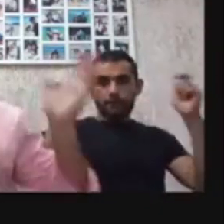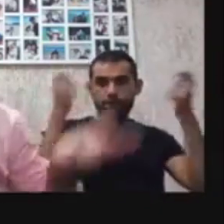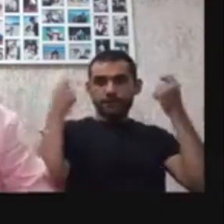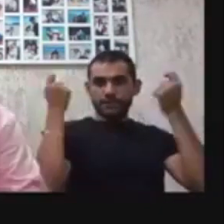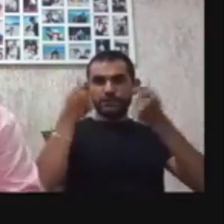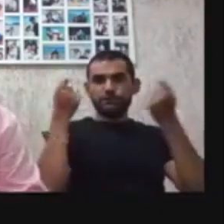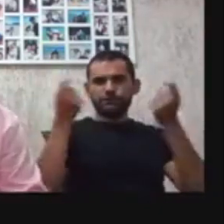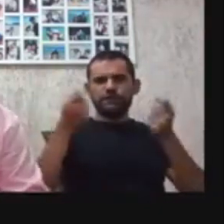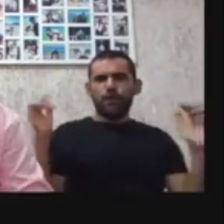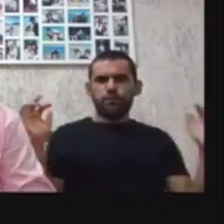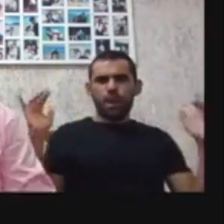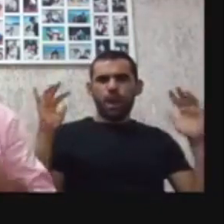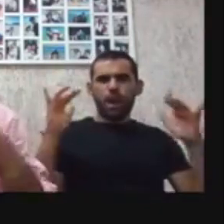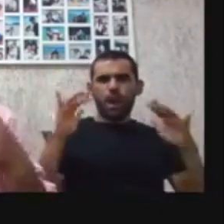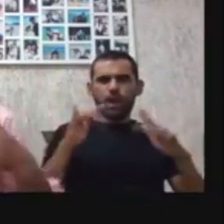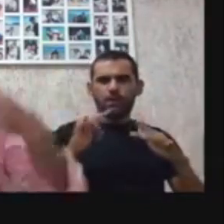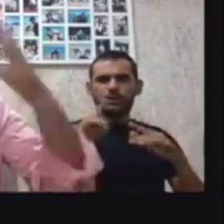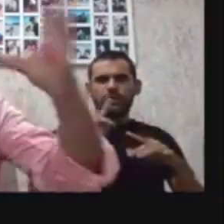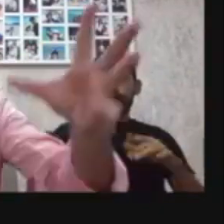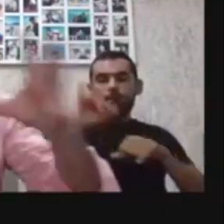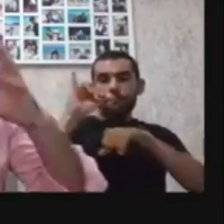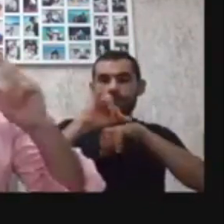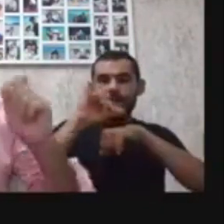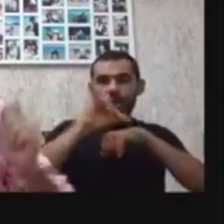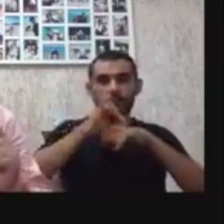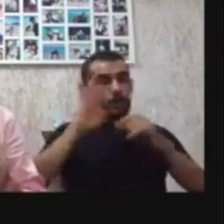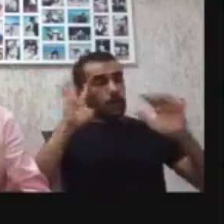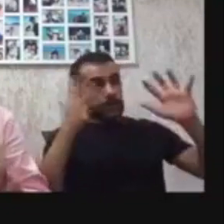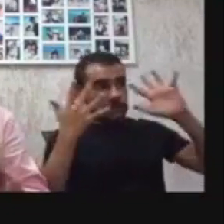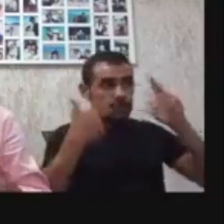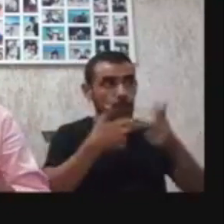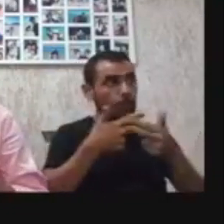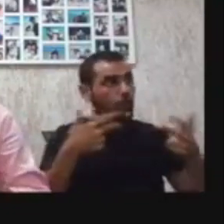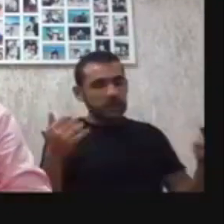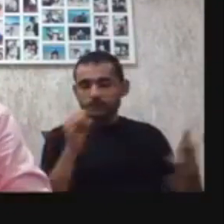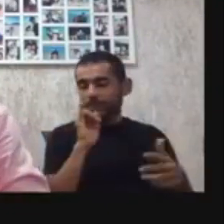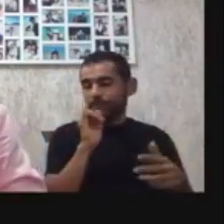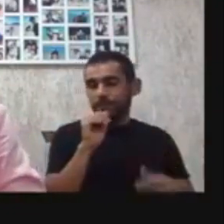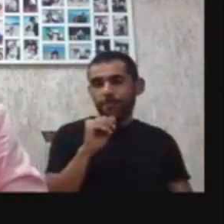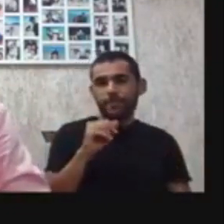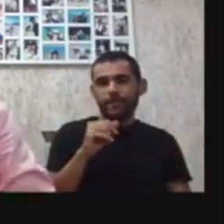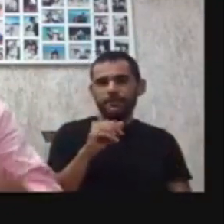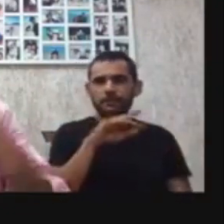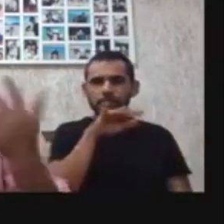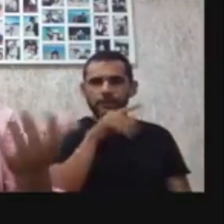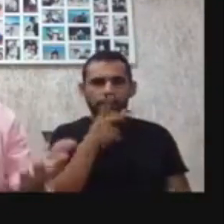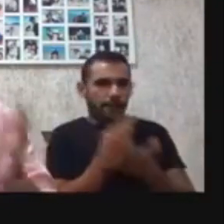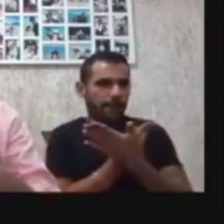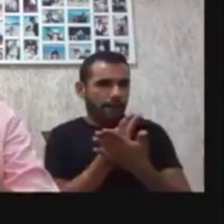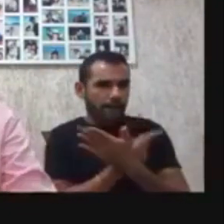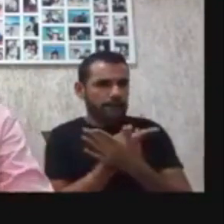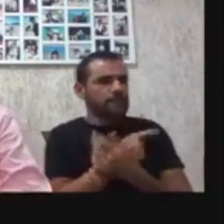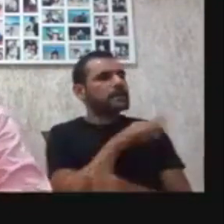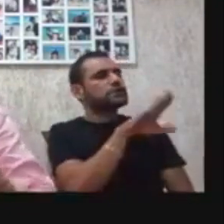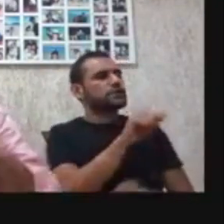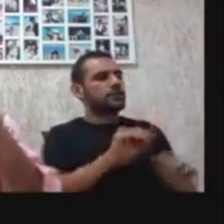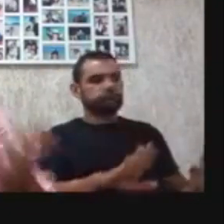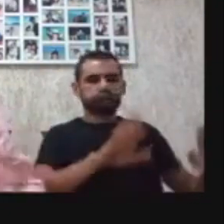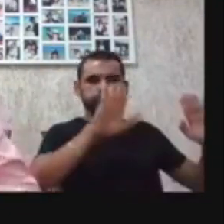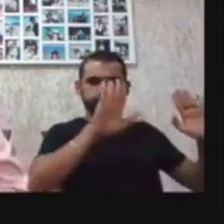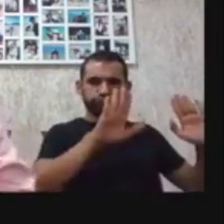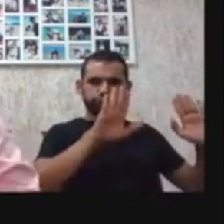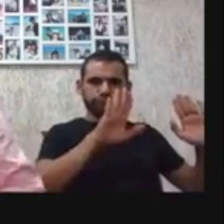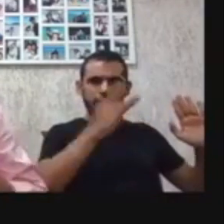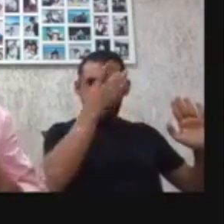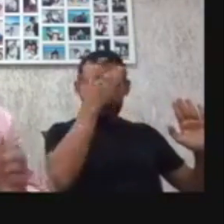cidade está com muita aglomeração, tem uma praça, está acontecendo alguma coisa ali ilícita, né? Ela vai abordar aquele cidadão, se